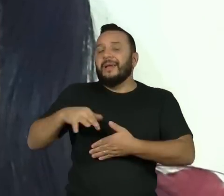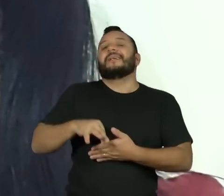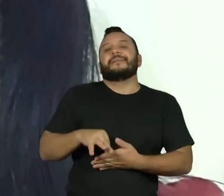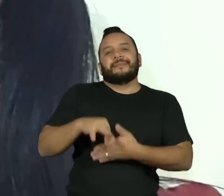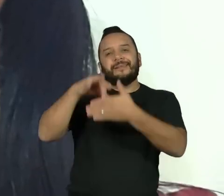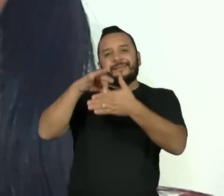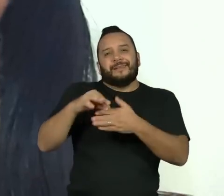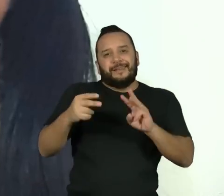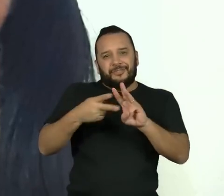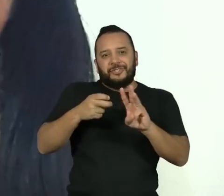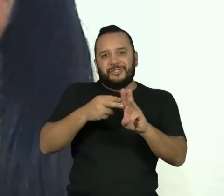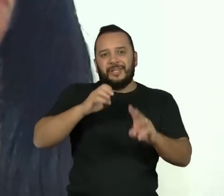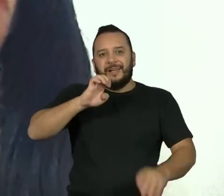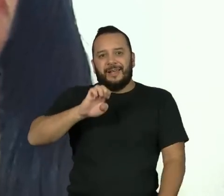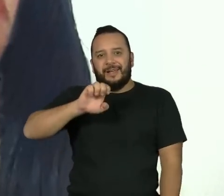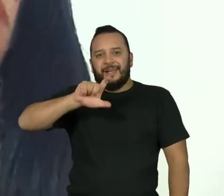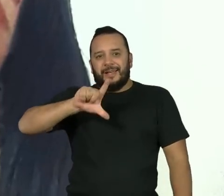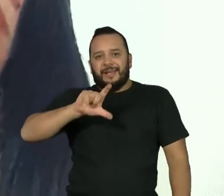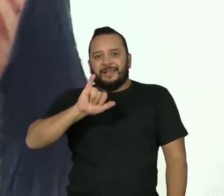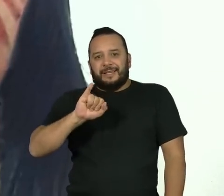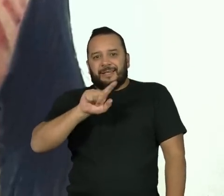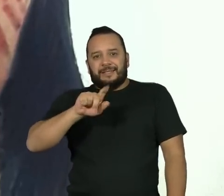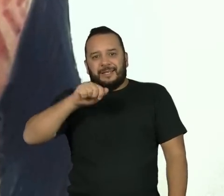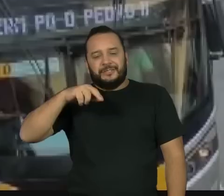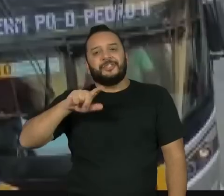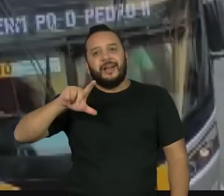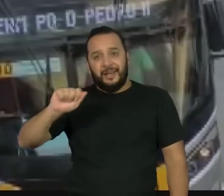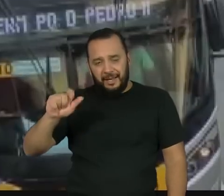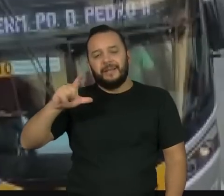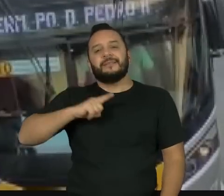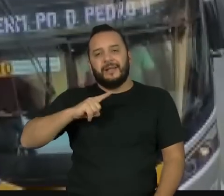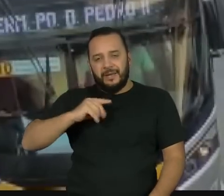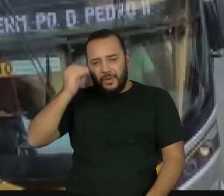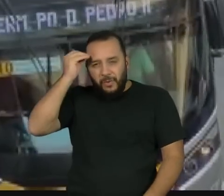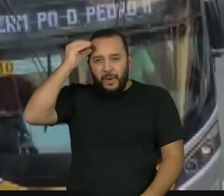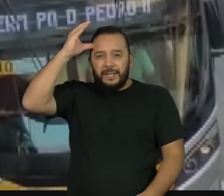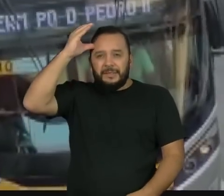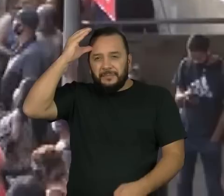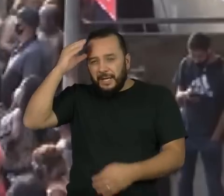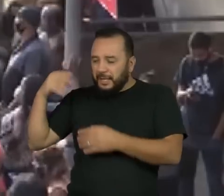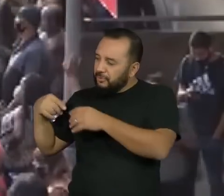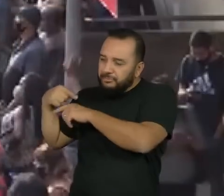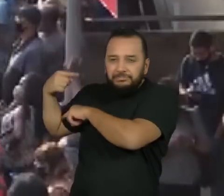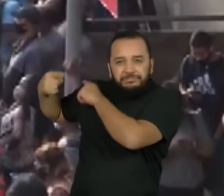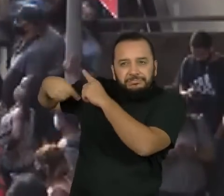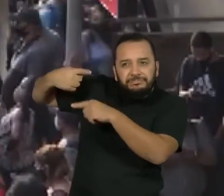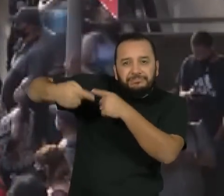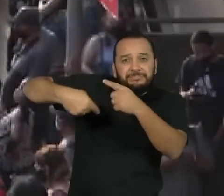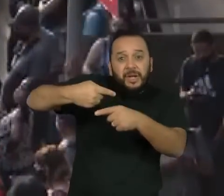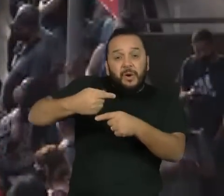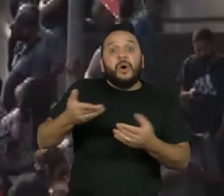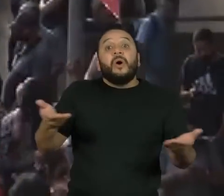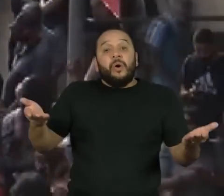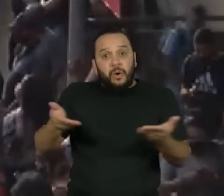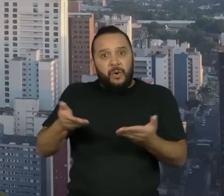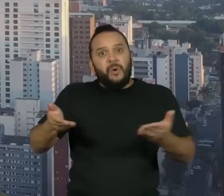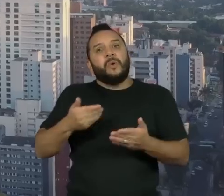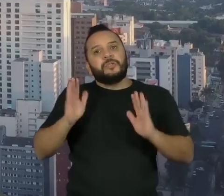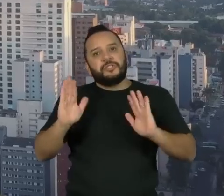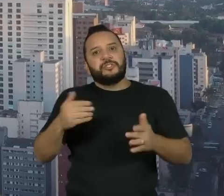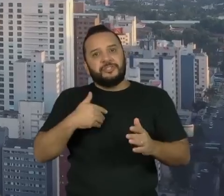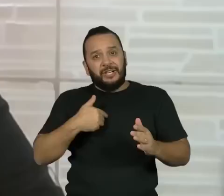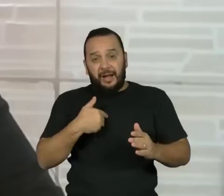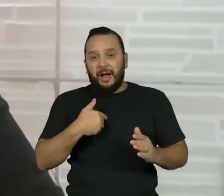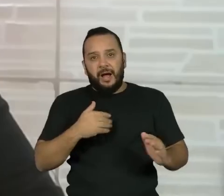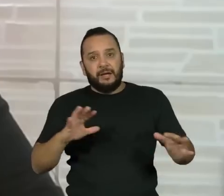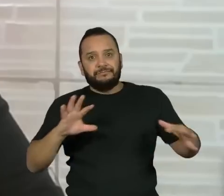Elisângela Baré revelam a sabedoria ancestral que hoje divide espaço com a agitação da maior capital do